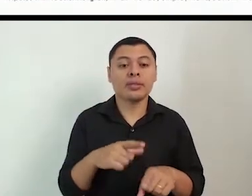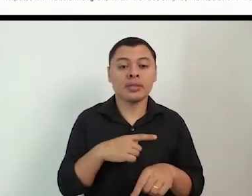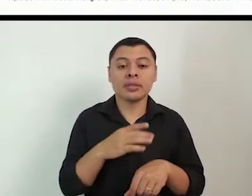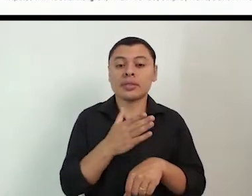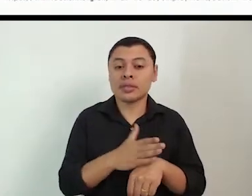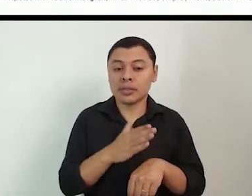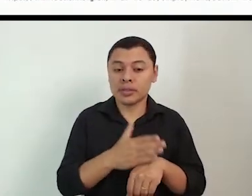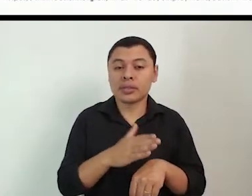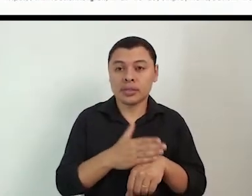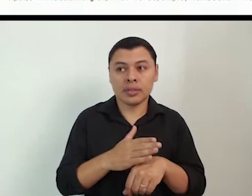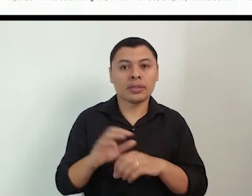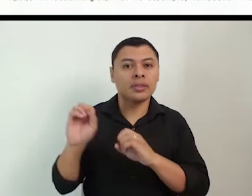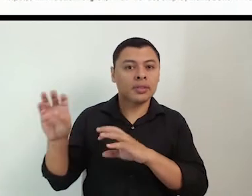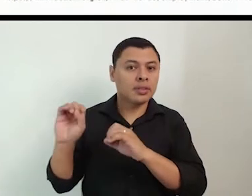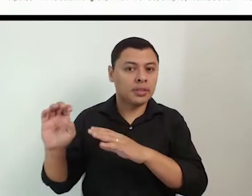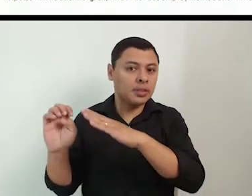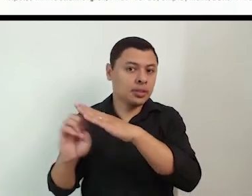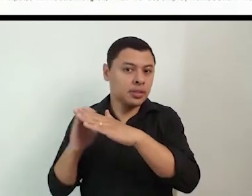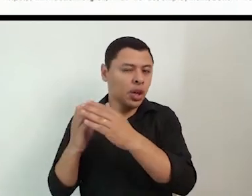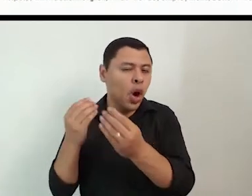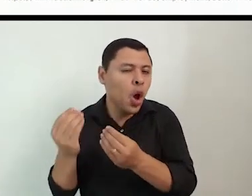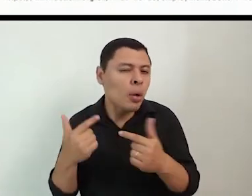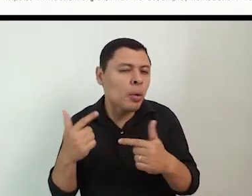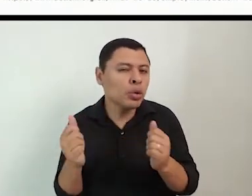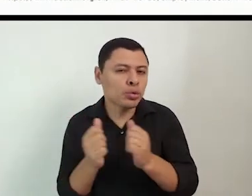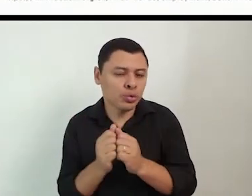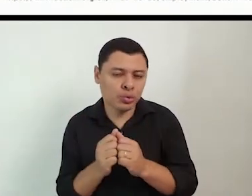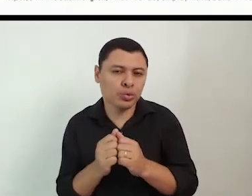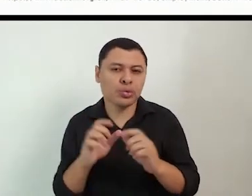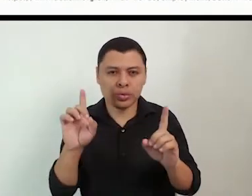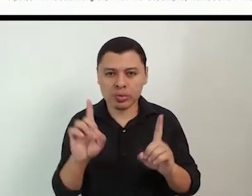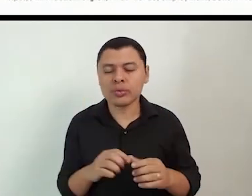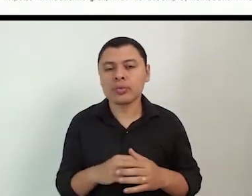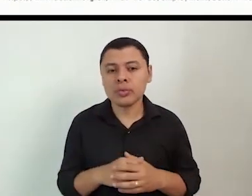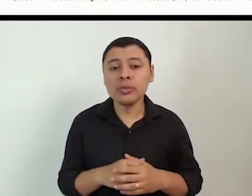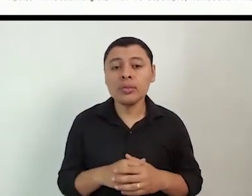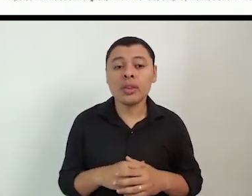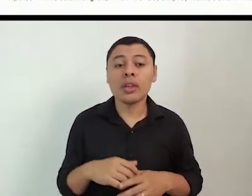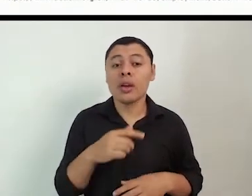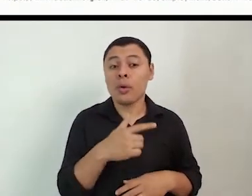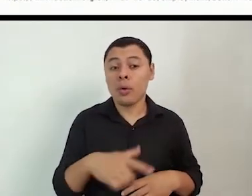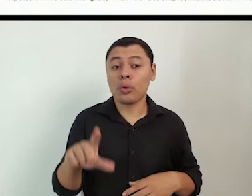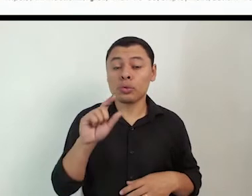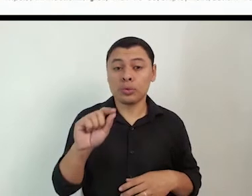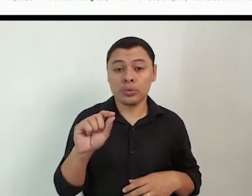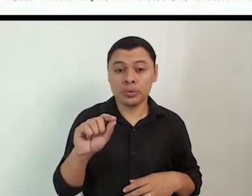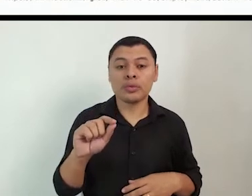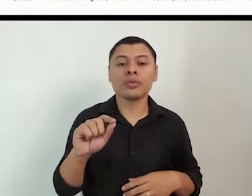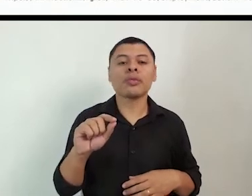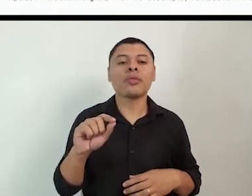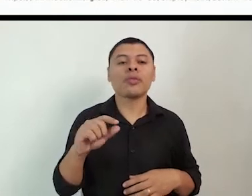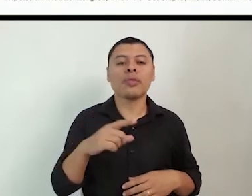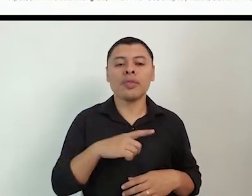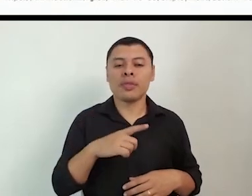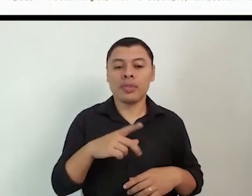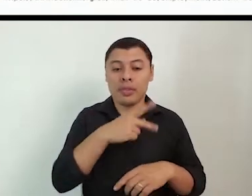para as empresas. E aí a gente trouxe essa outra iniciativa que é do Reino Unido, que é o Autism